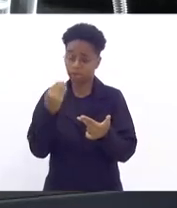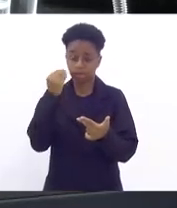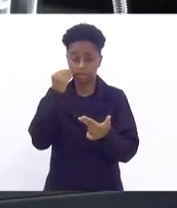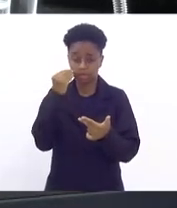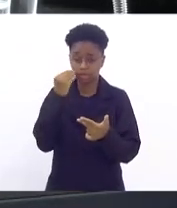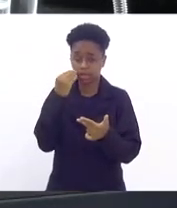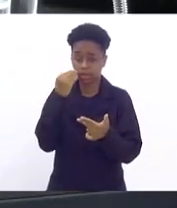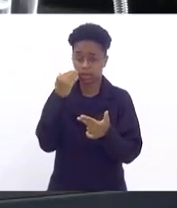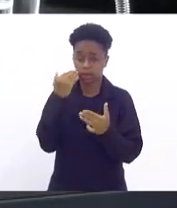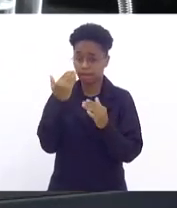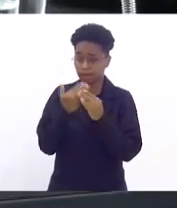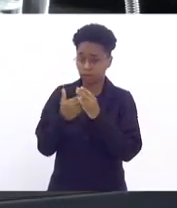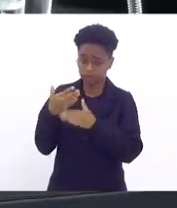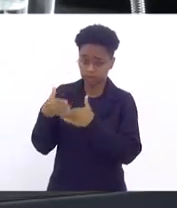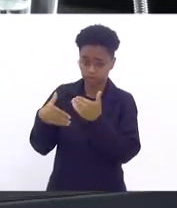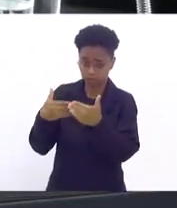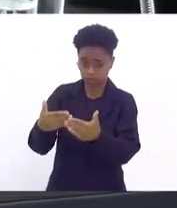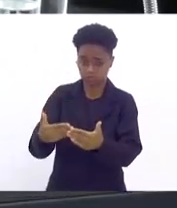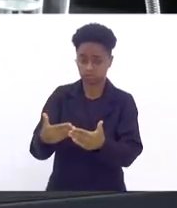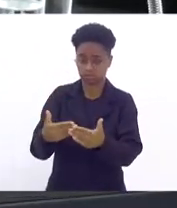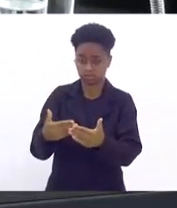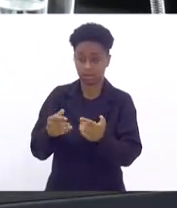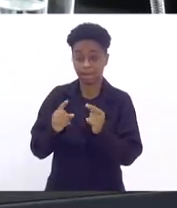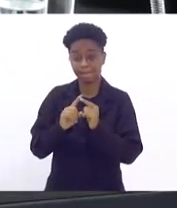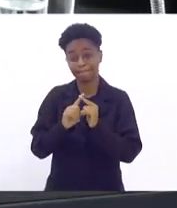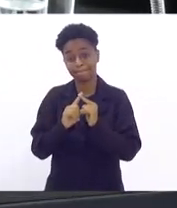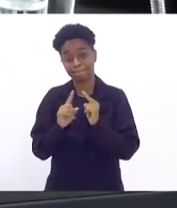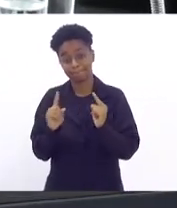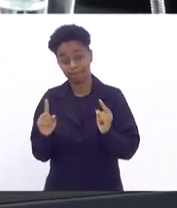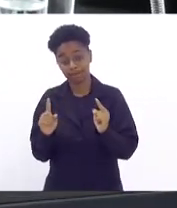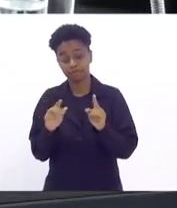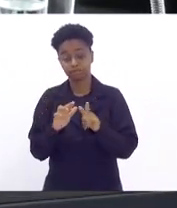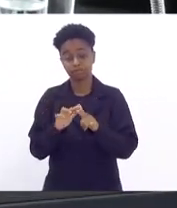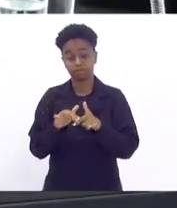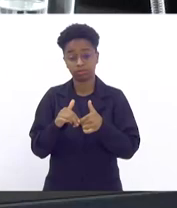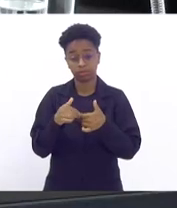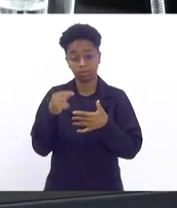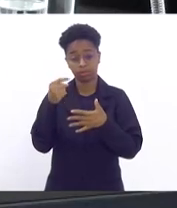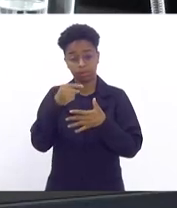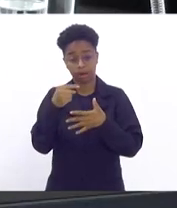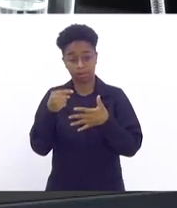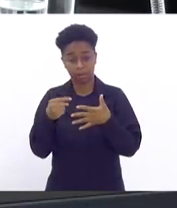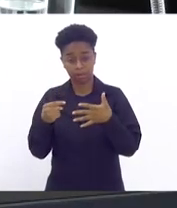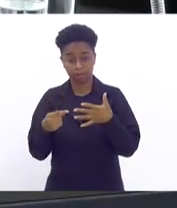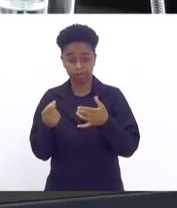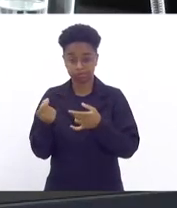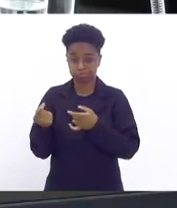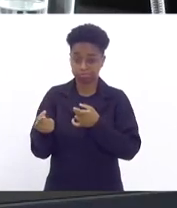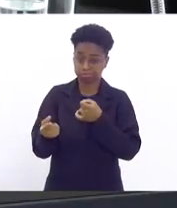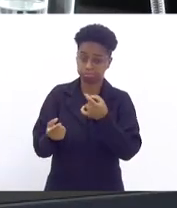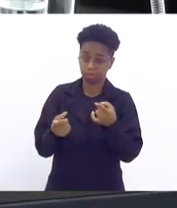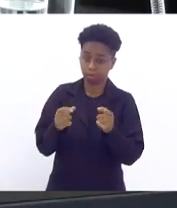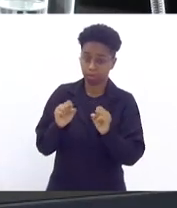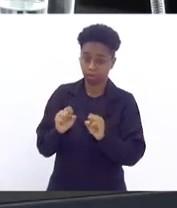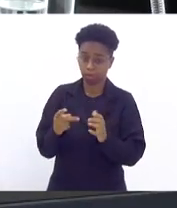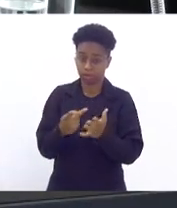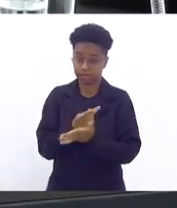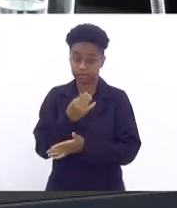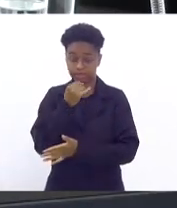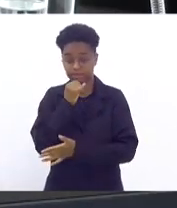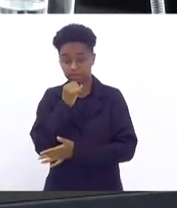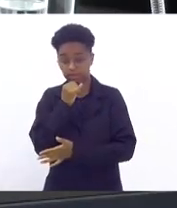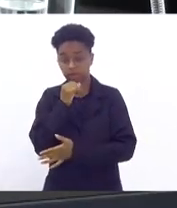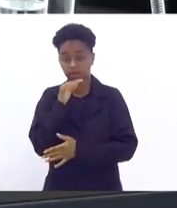que o processo legislativo avance mas por conta de situações razões como a falta de